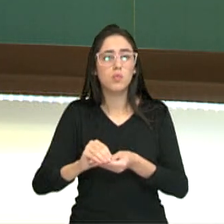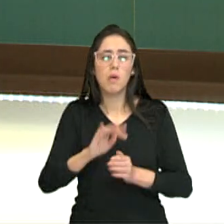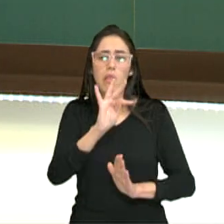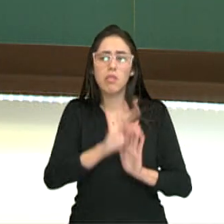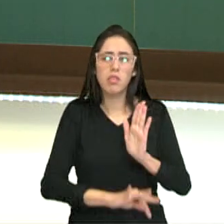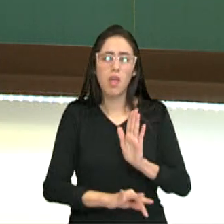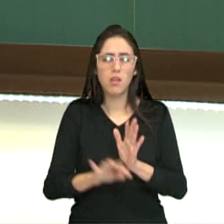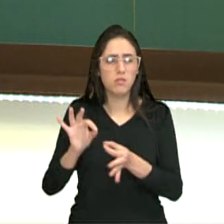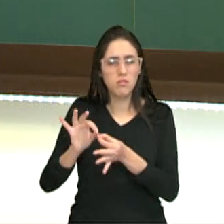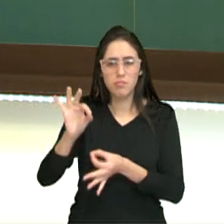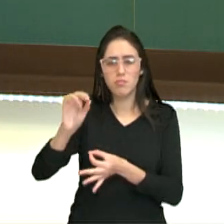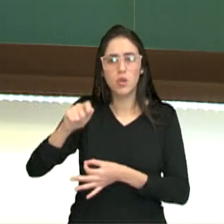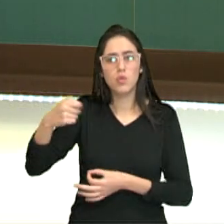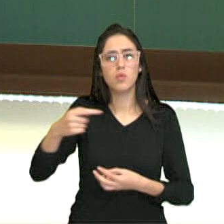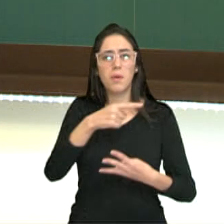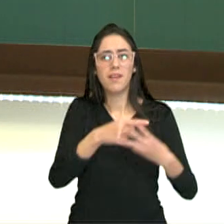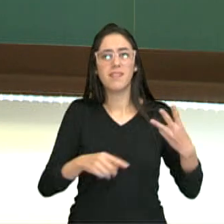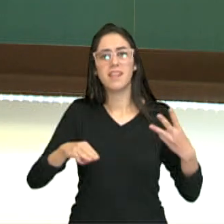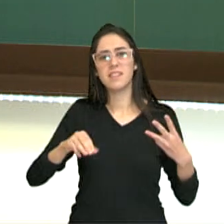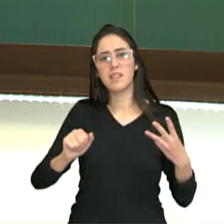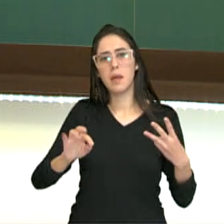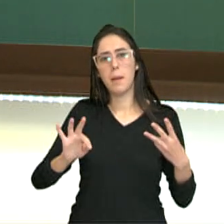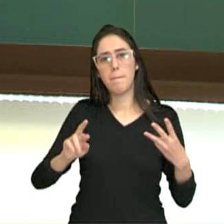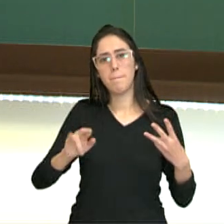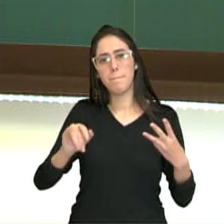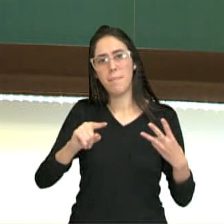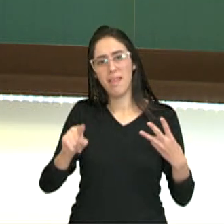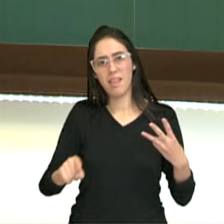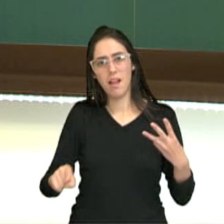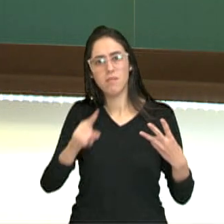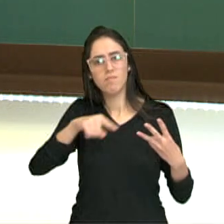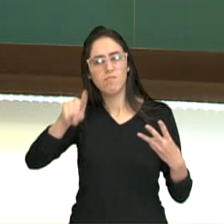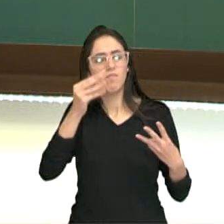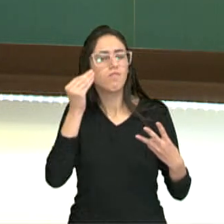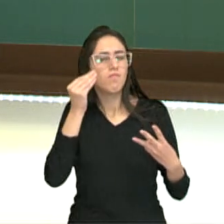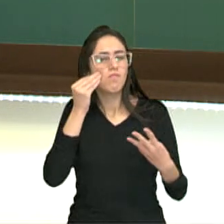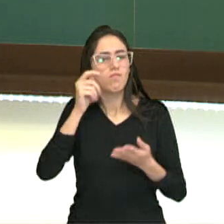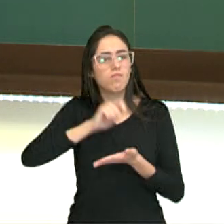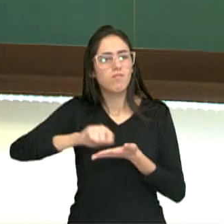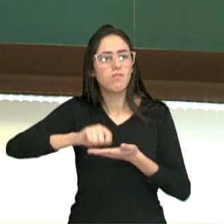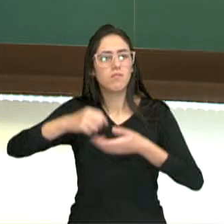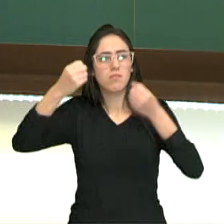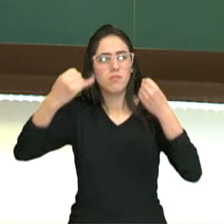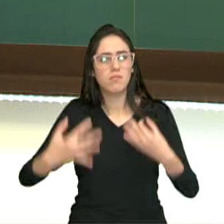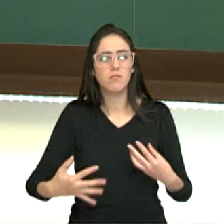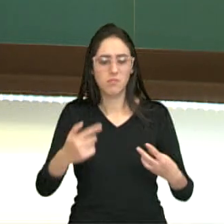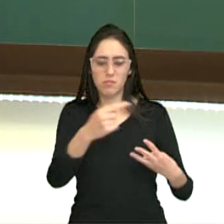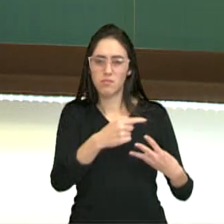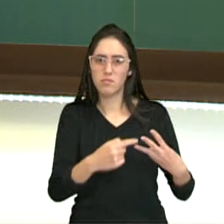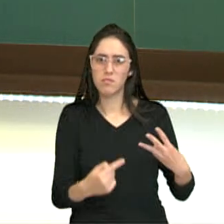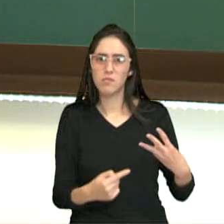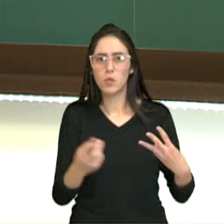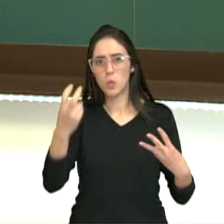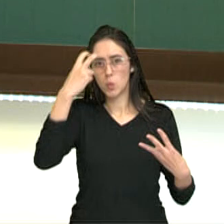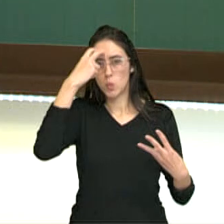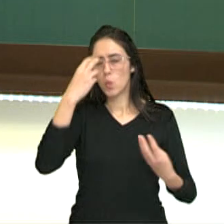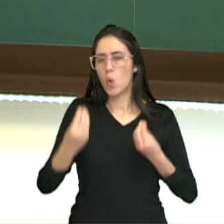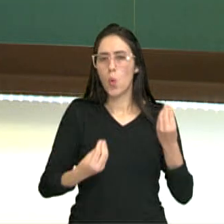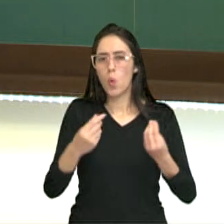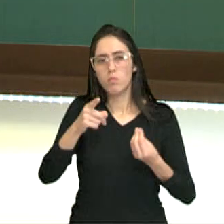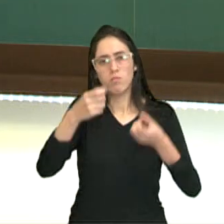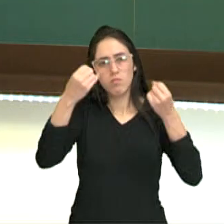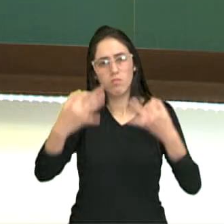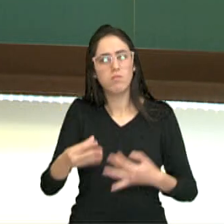3 matrizes culturais formadoras do povo brasileiro, procurando então destacar a importância dessas culturas, tanto